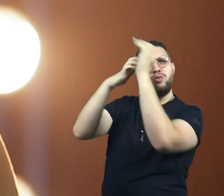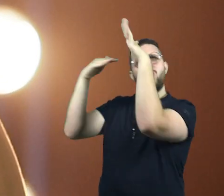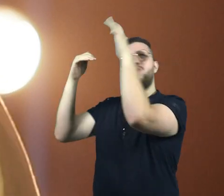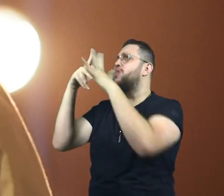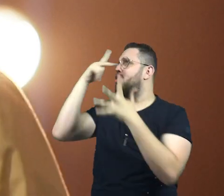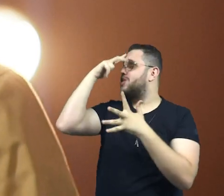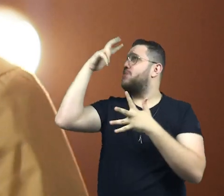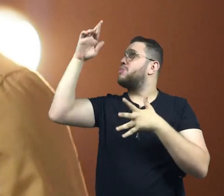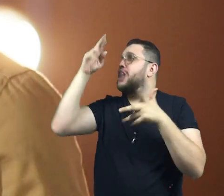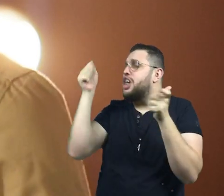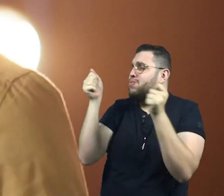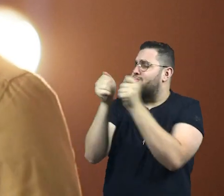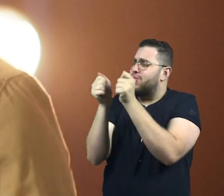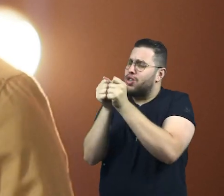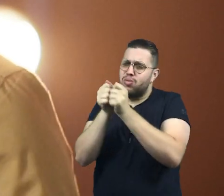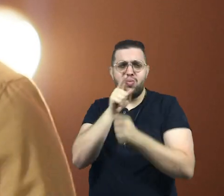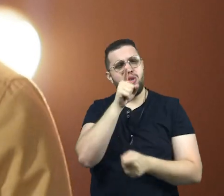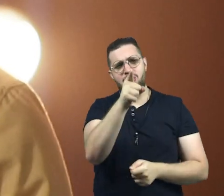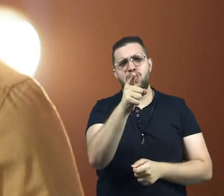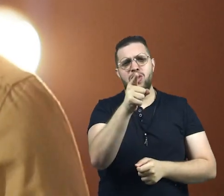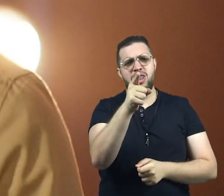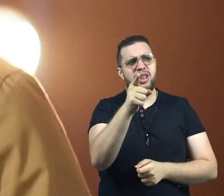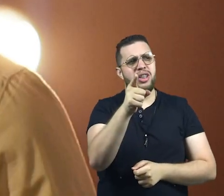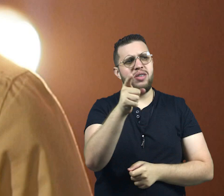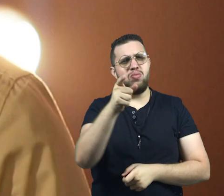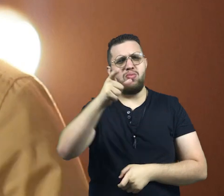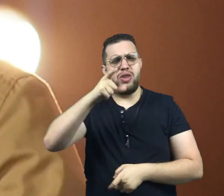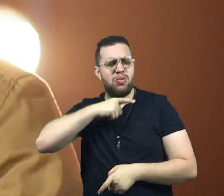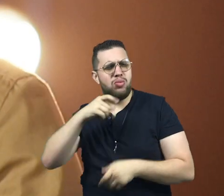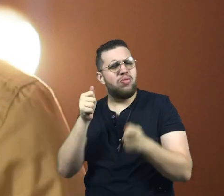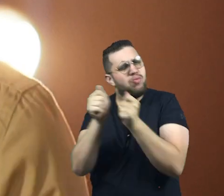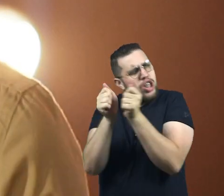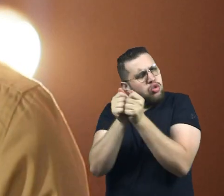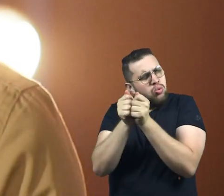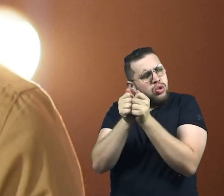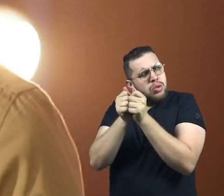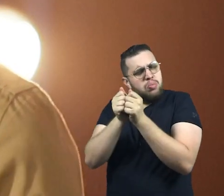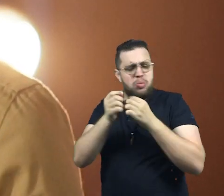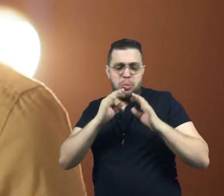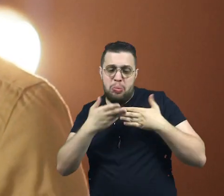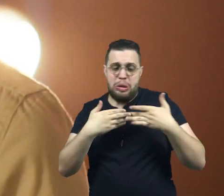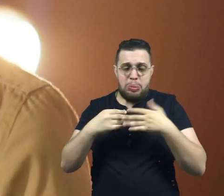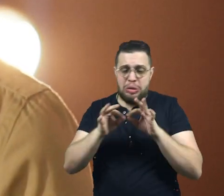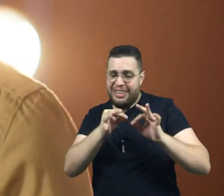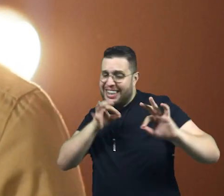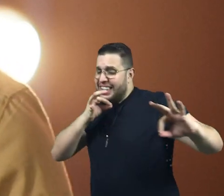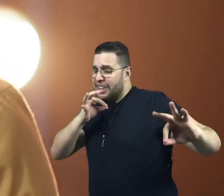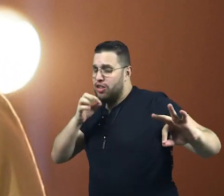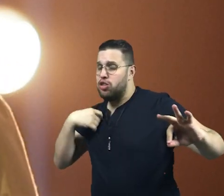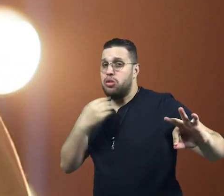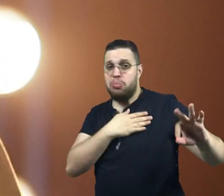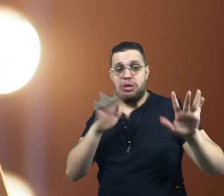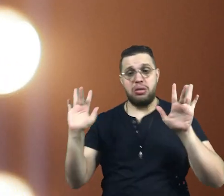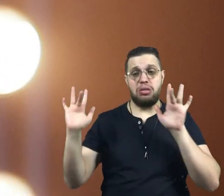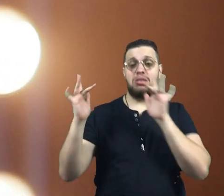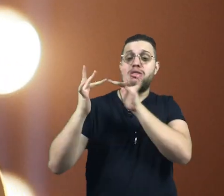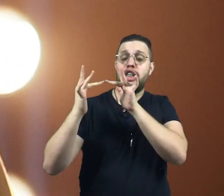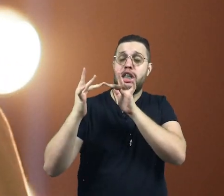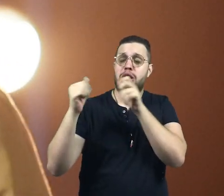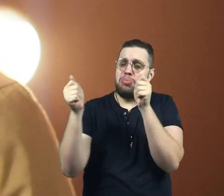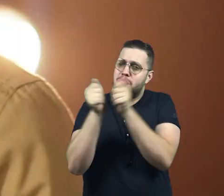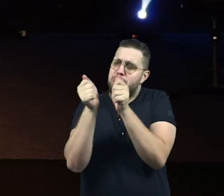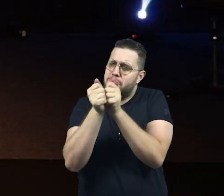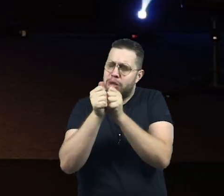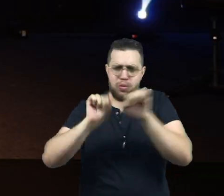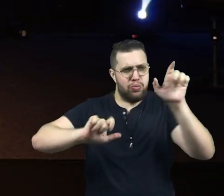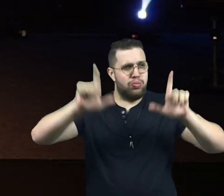neste momento, podendo, né, ter um convívio, apesar da distância. Estamos utilizando a tecnologia para isso,